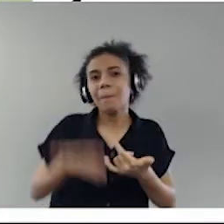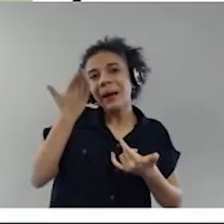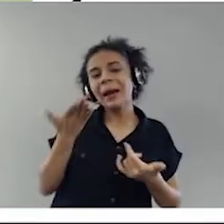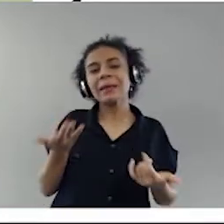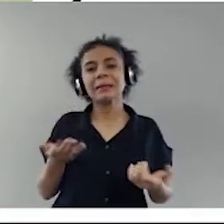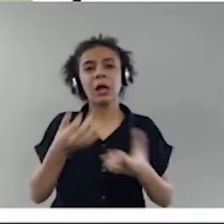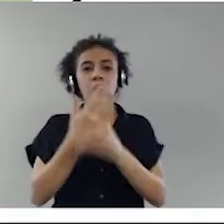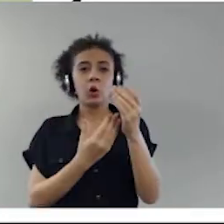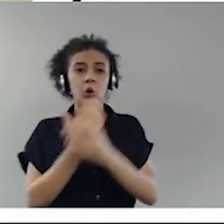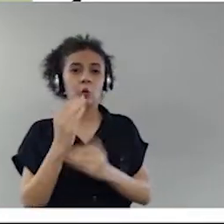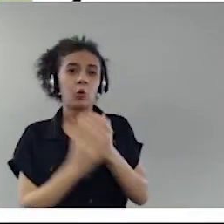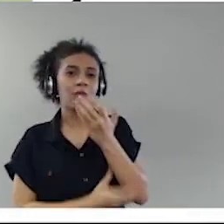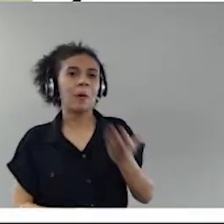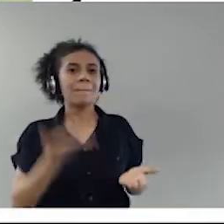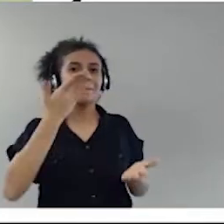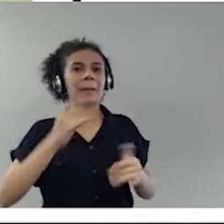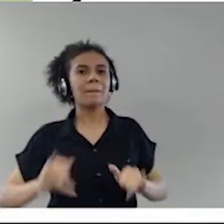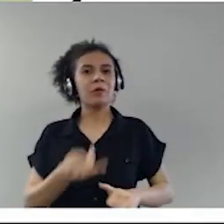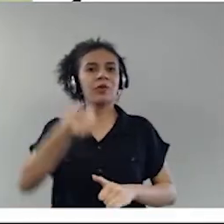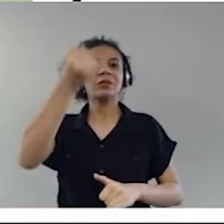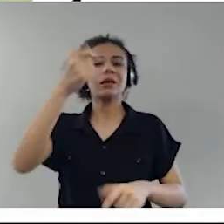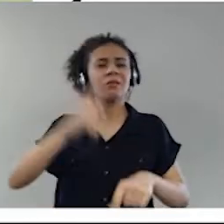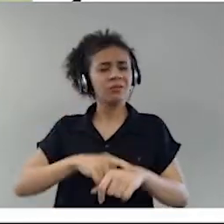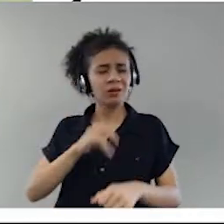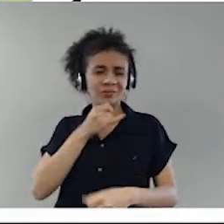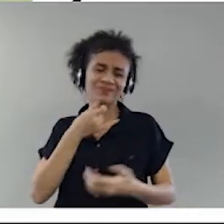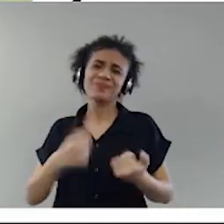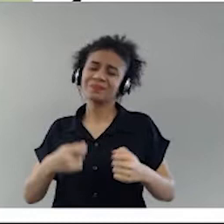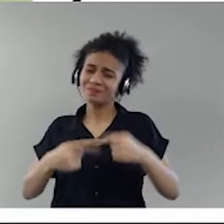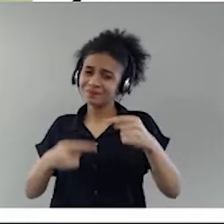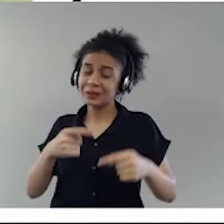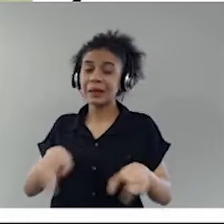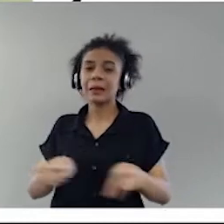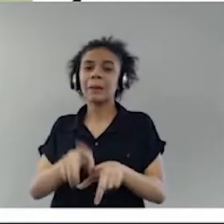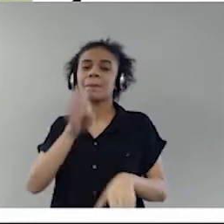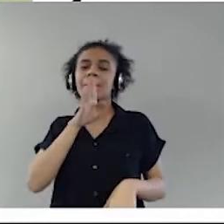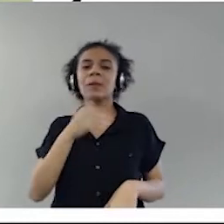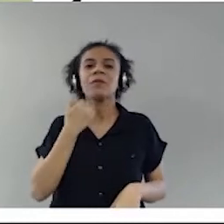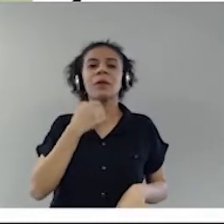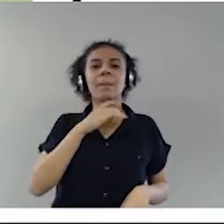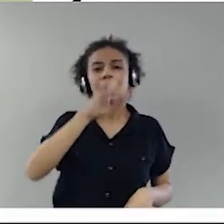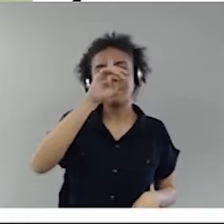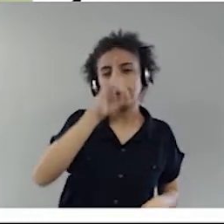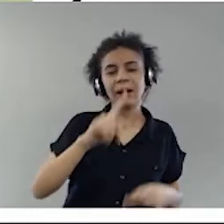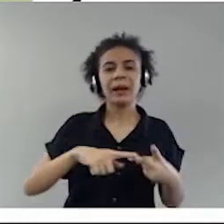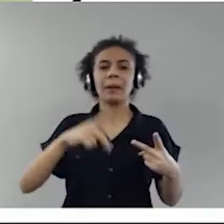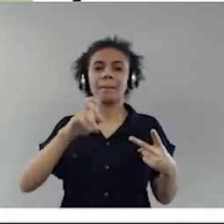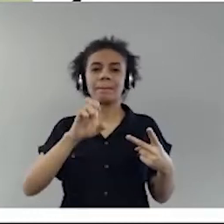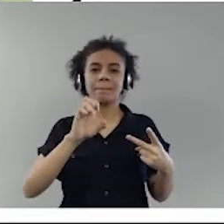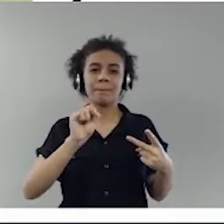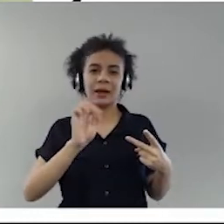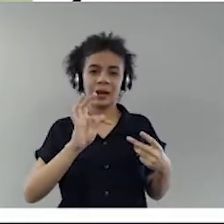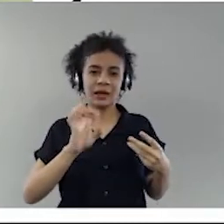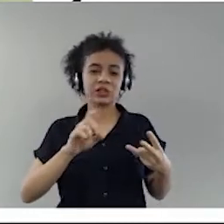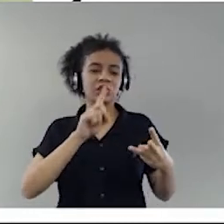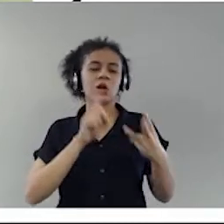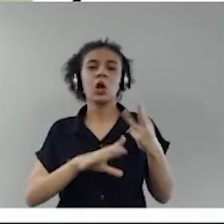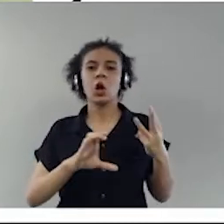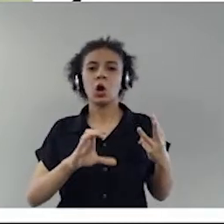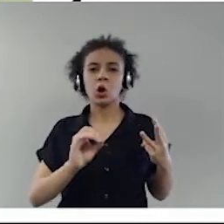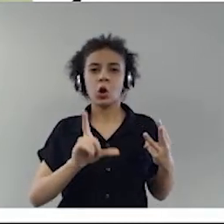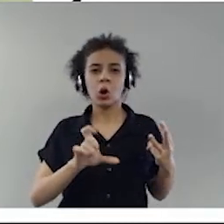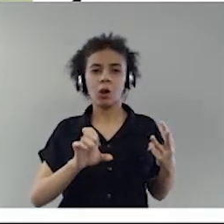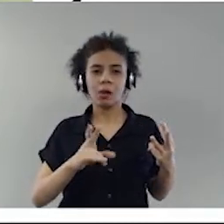detrimento de outros países. A lista de doenças saiu de febre amarela, peste e cólera para uma lista